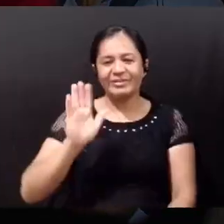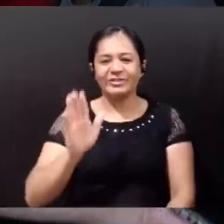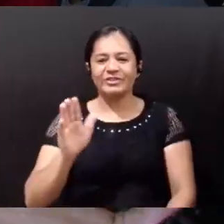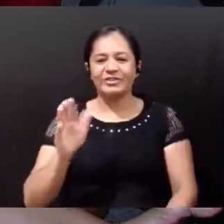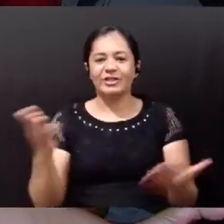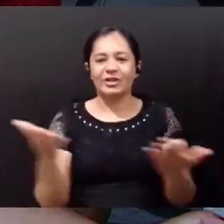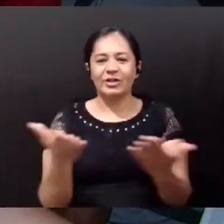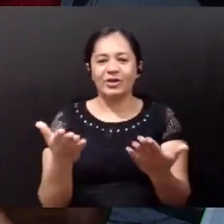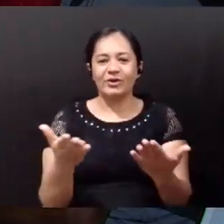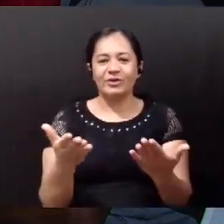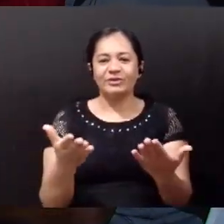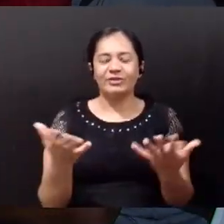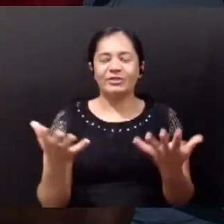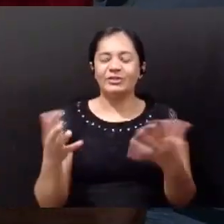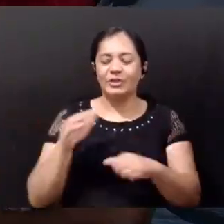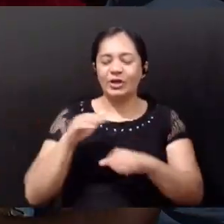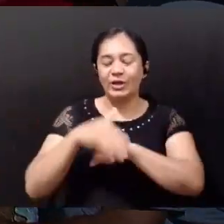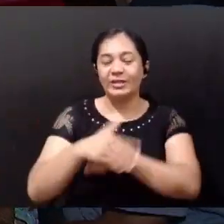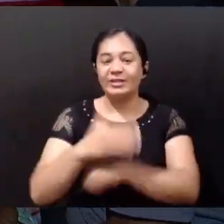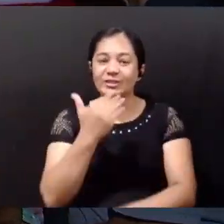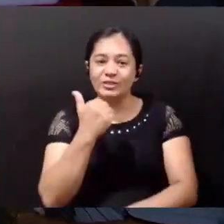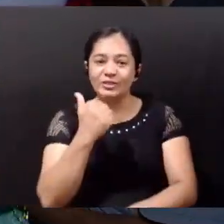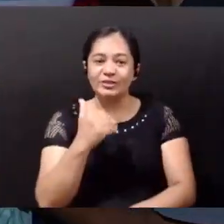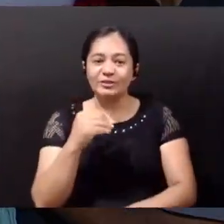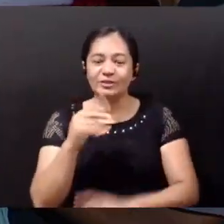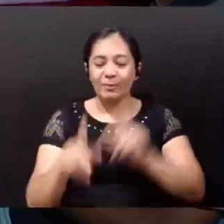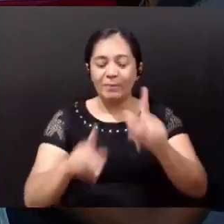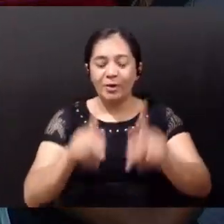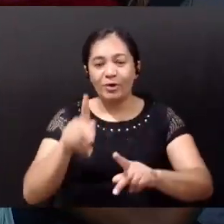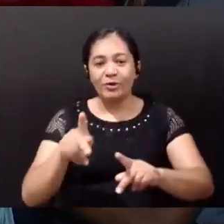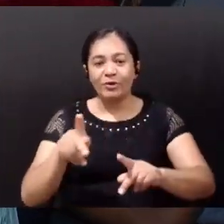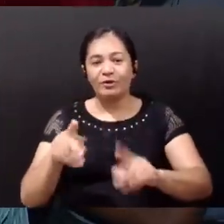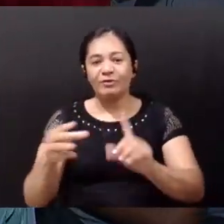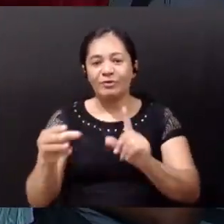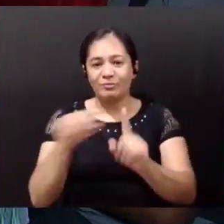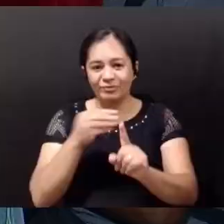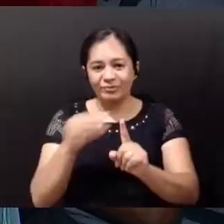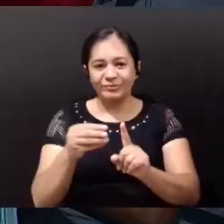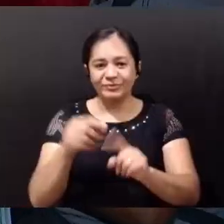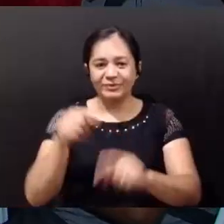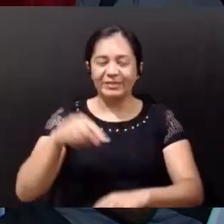grandioso jantar para a população vulnerável aqui